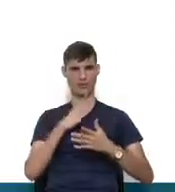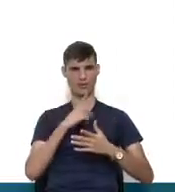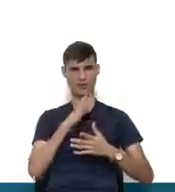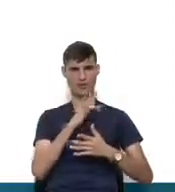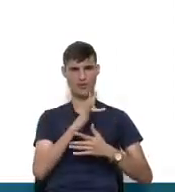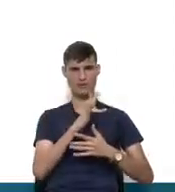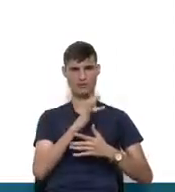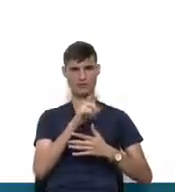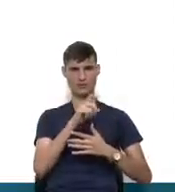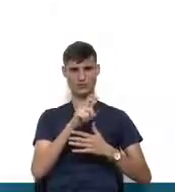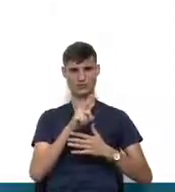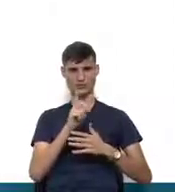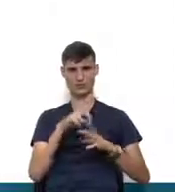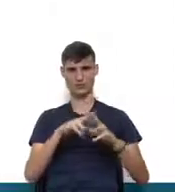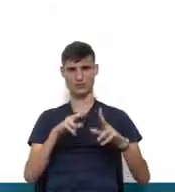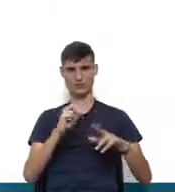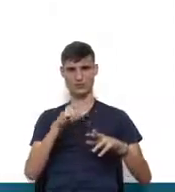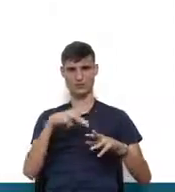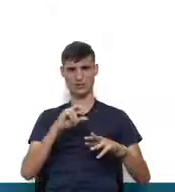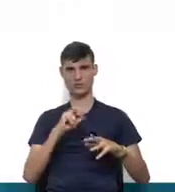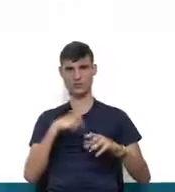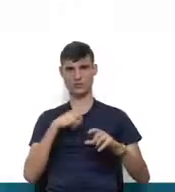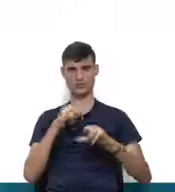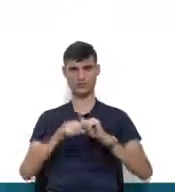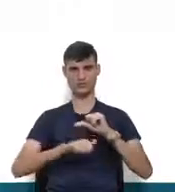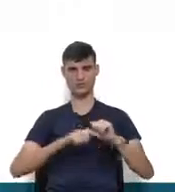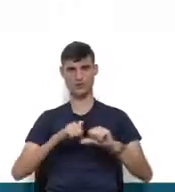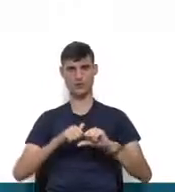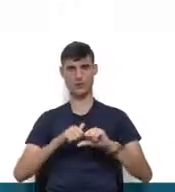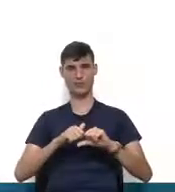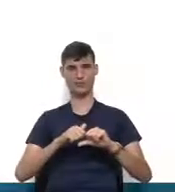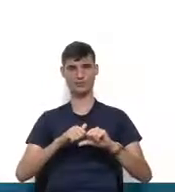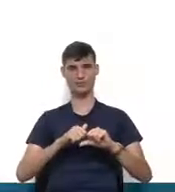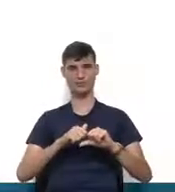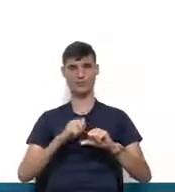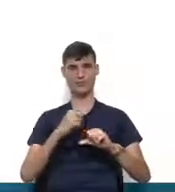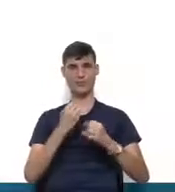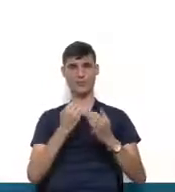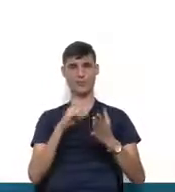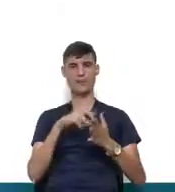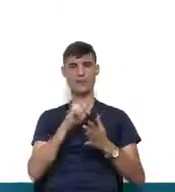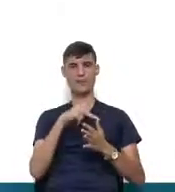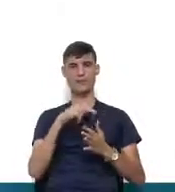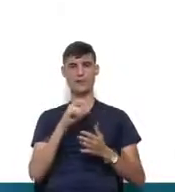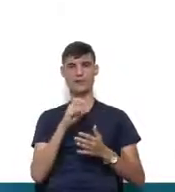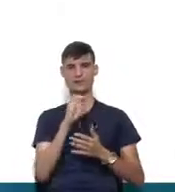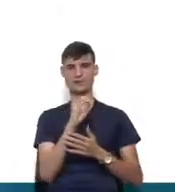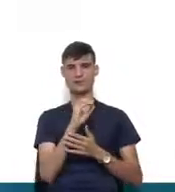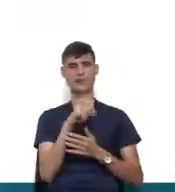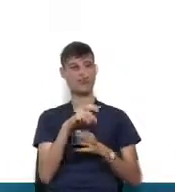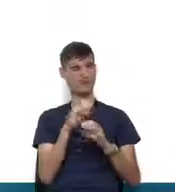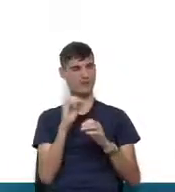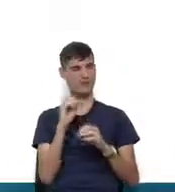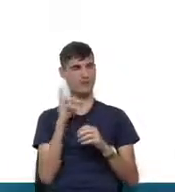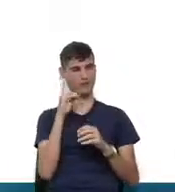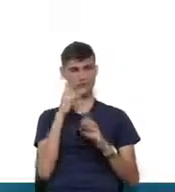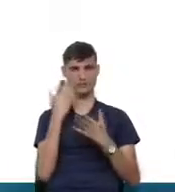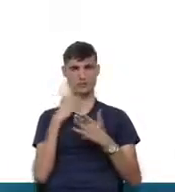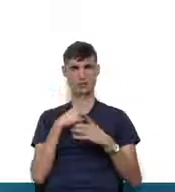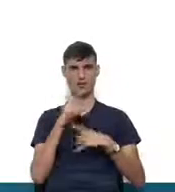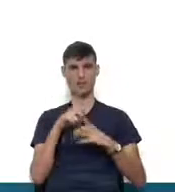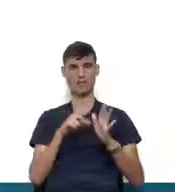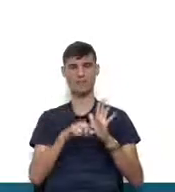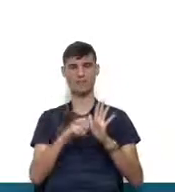de x igual a seno de x e eu substituo no lugar... Quanto que é seno de zero, né? É zero, que foi o primeiro elemento